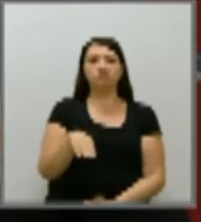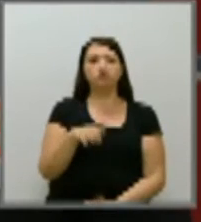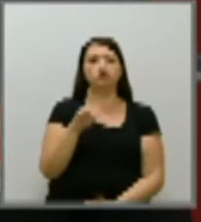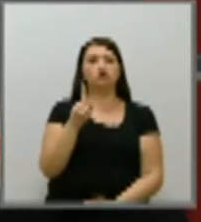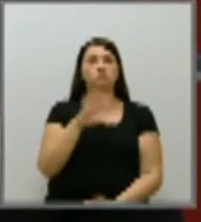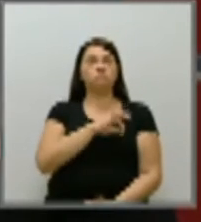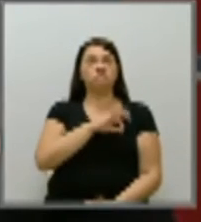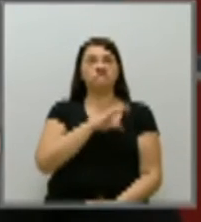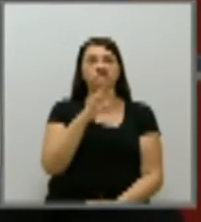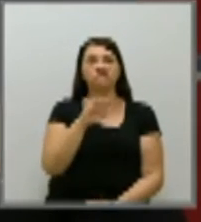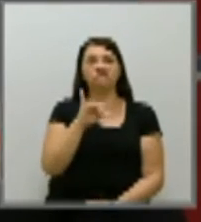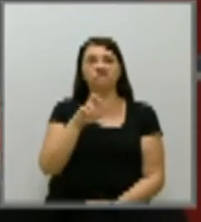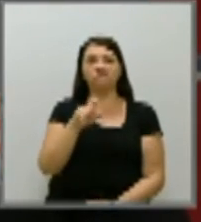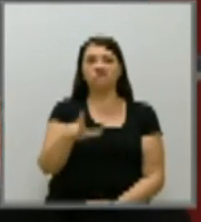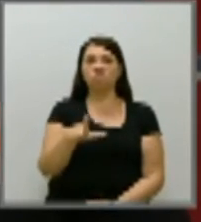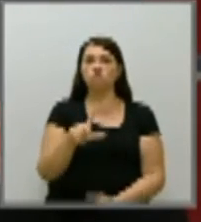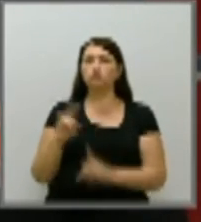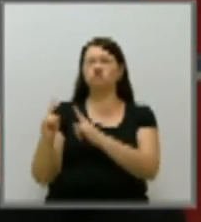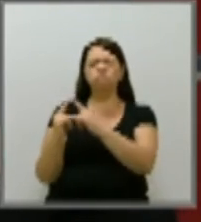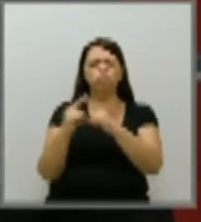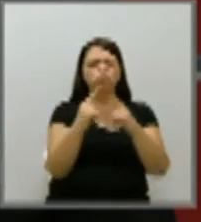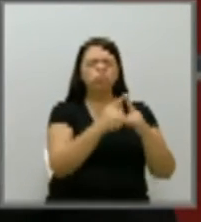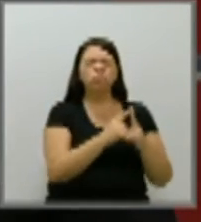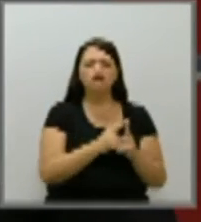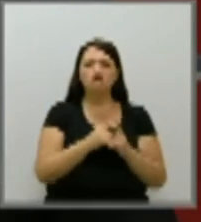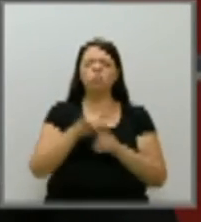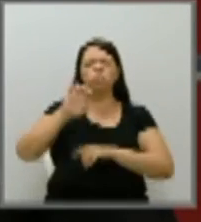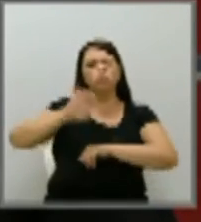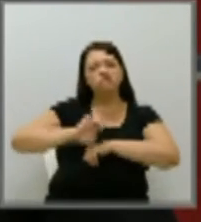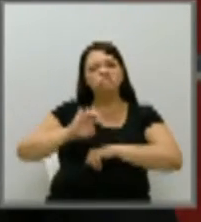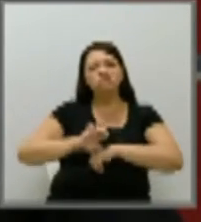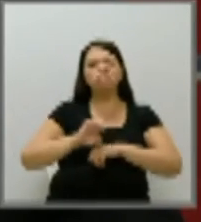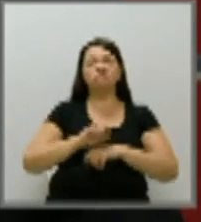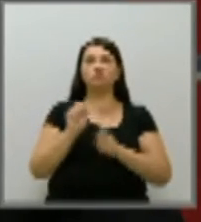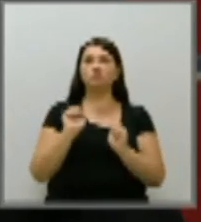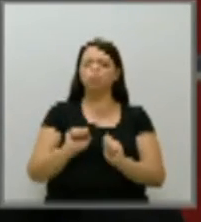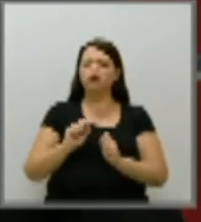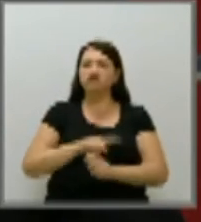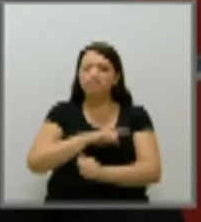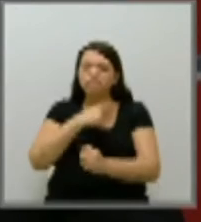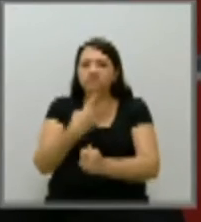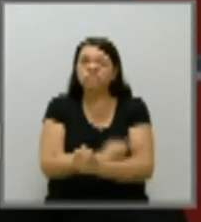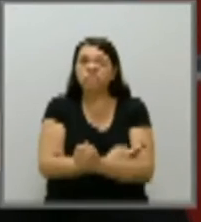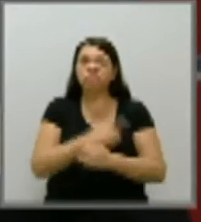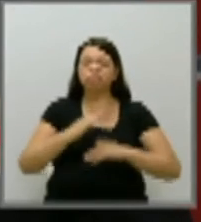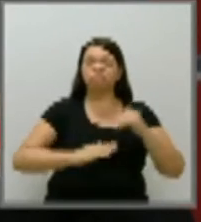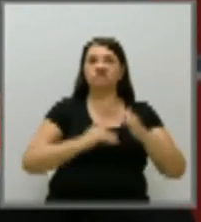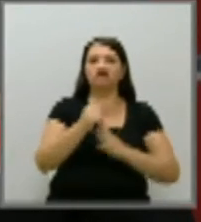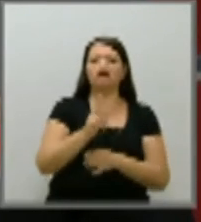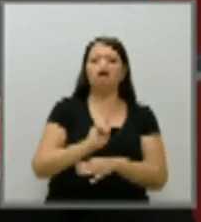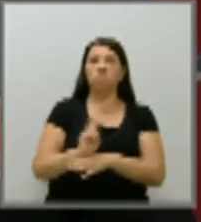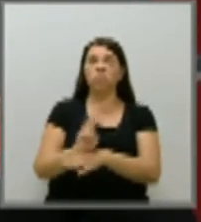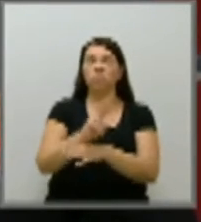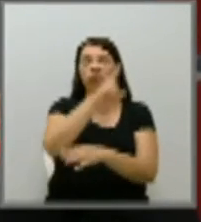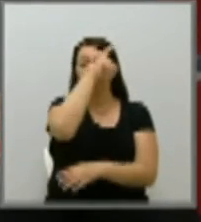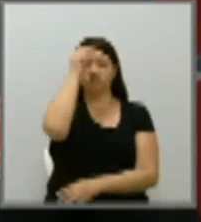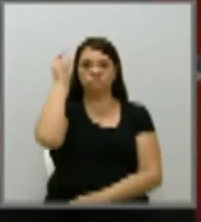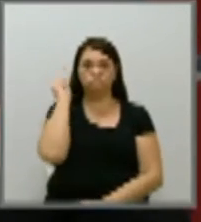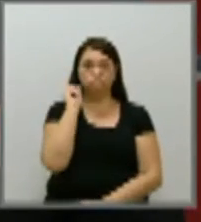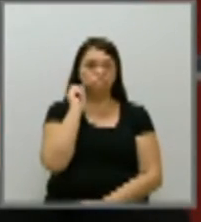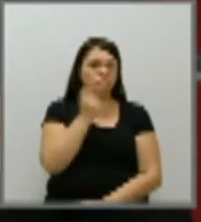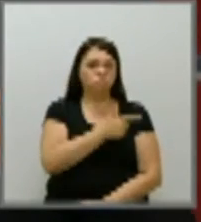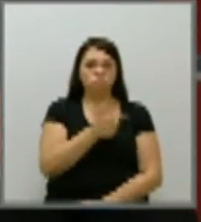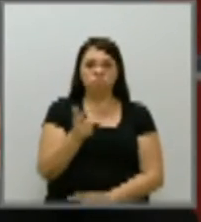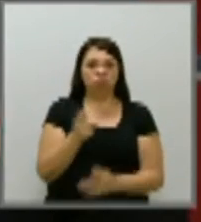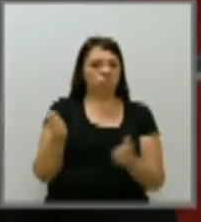com todos os órgãos da União, do Estado, enfim, que possam fortalecer as ações. A Guarda Municipal não tem a